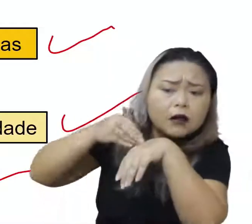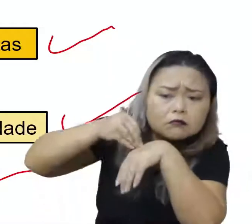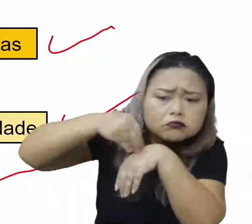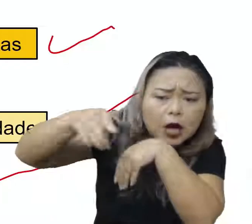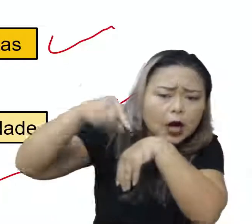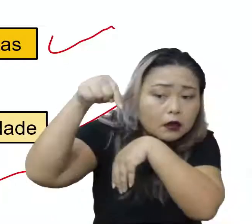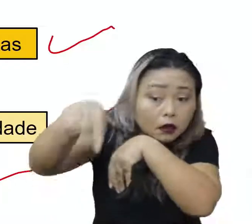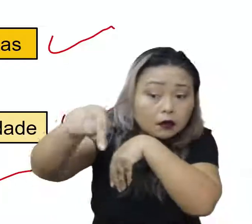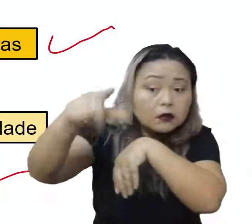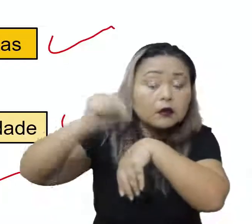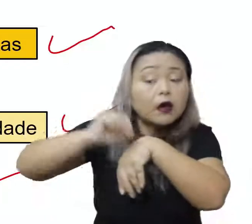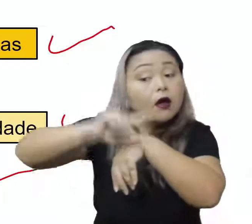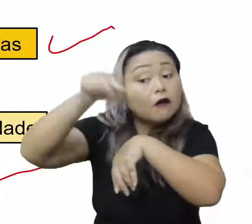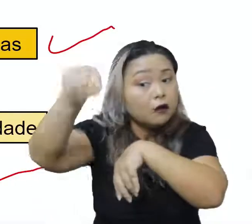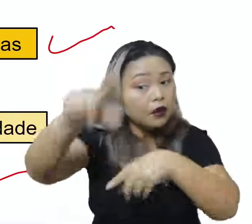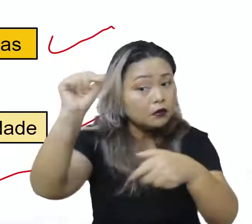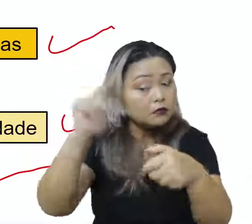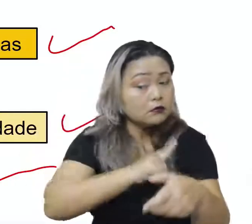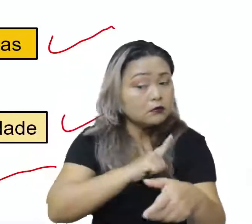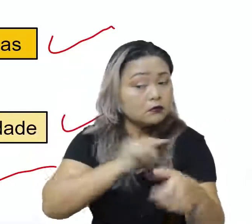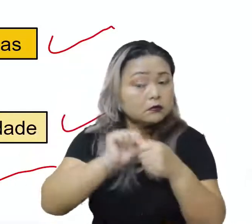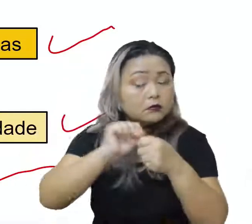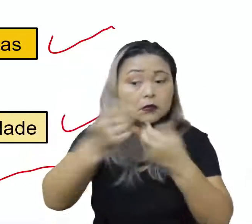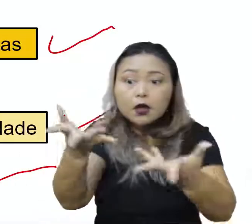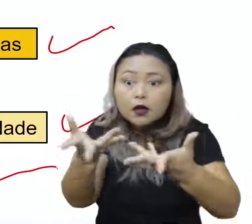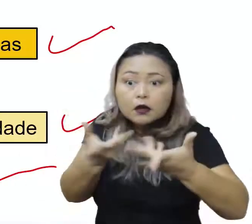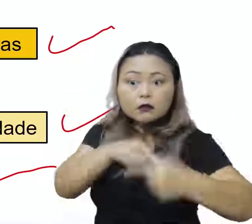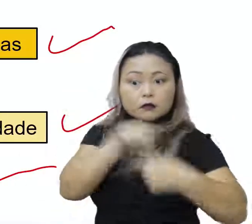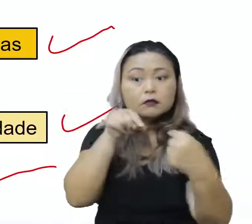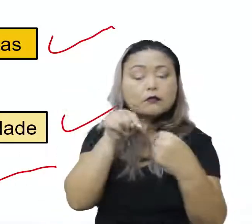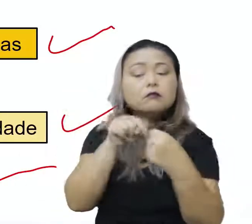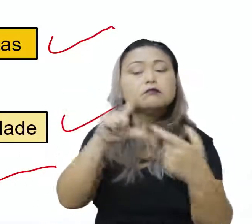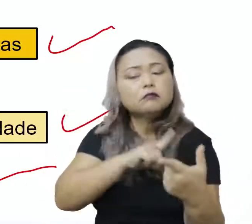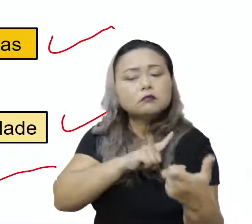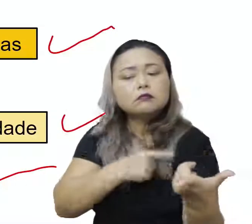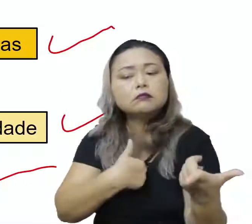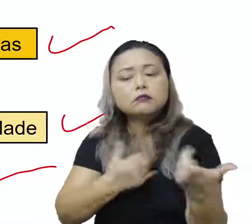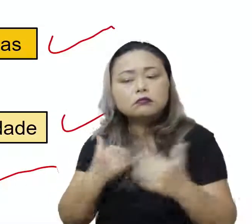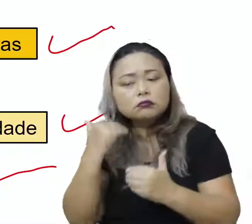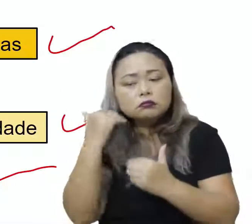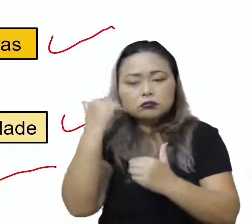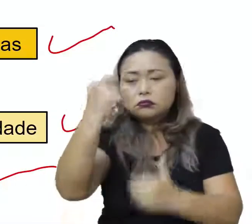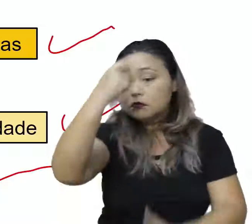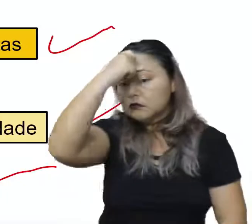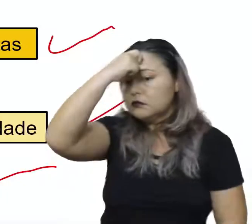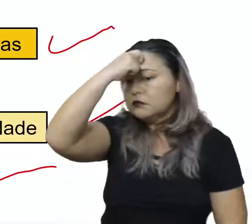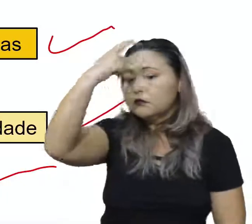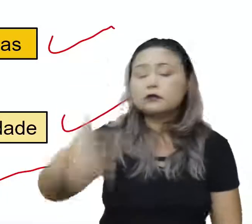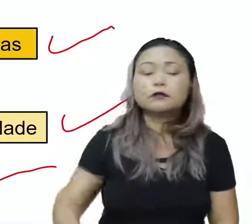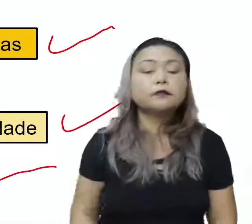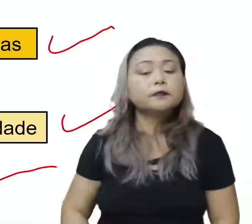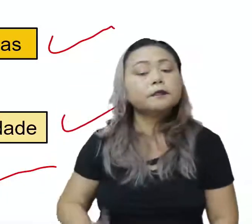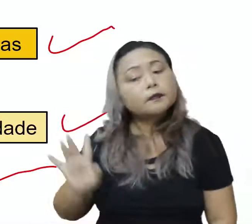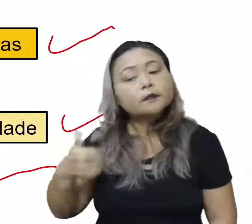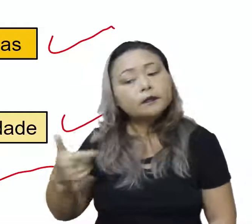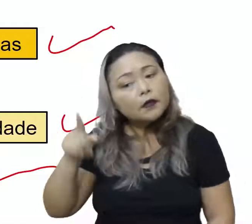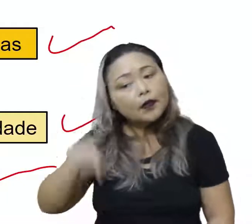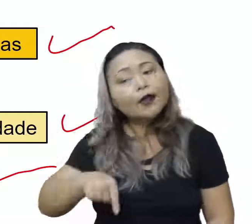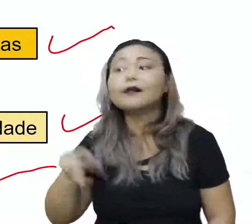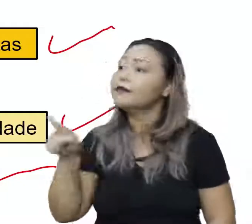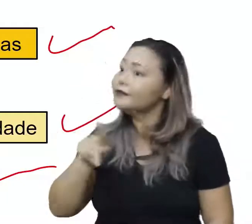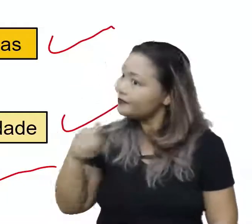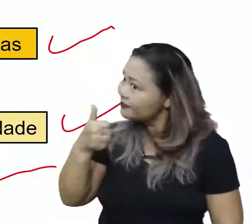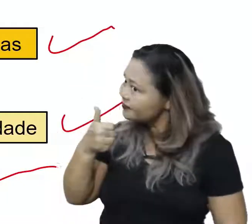e faça com que você tenha essa habilidade de ter esse nível de consciência. Não é isso, professora